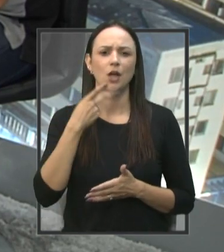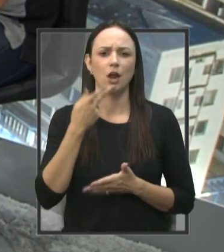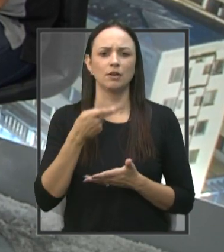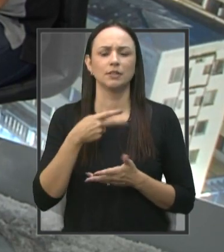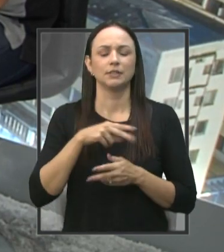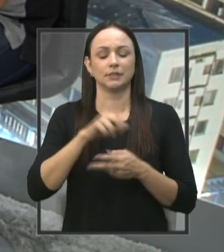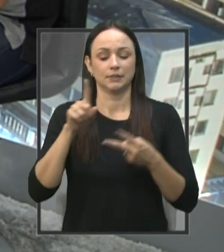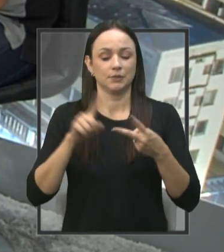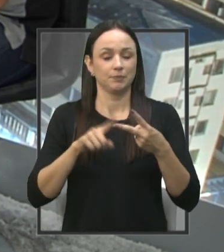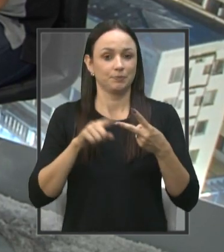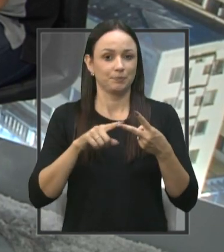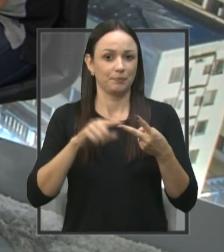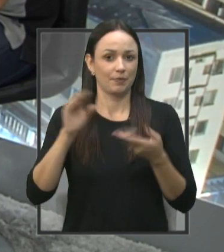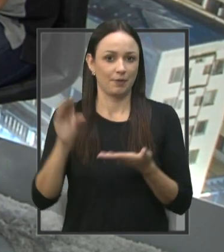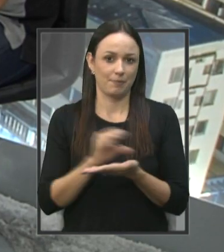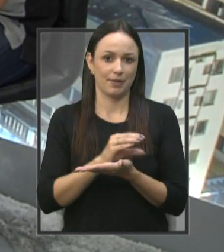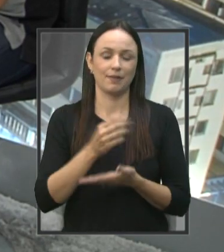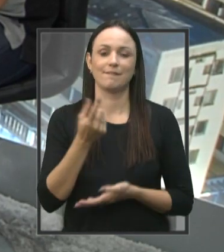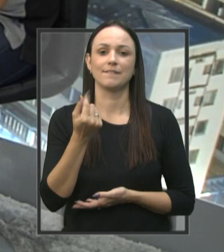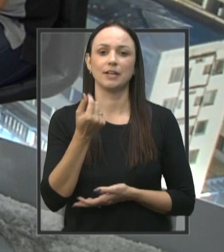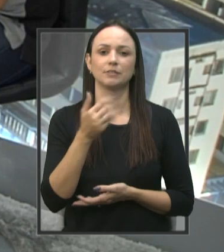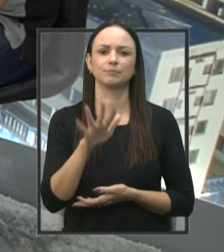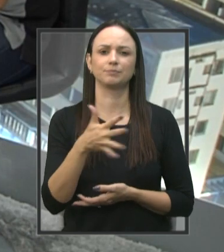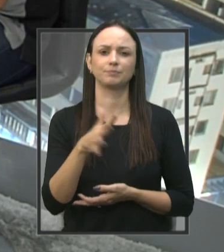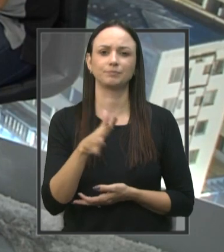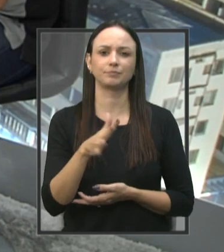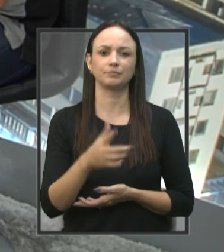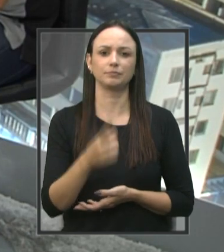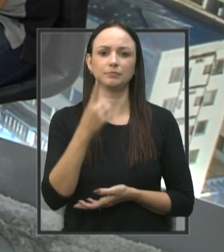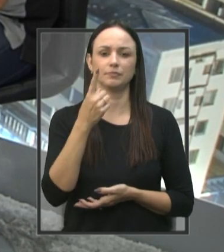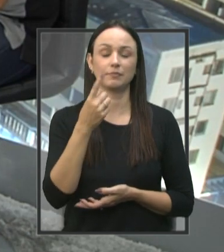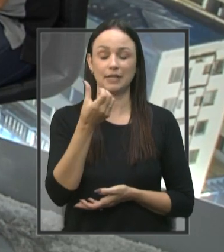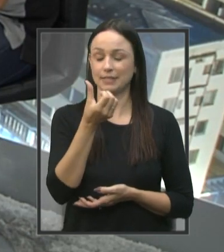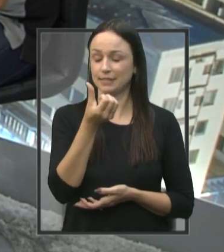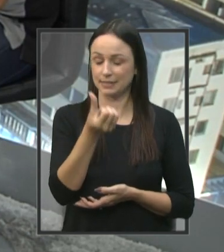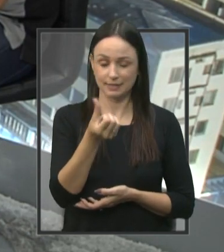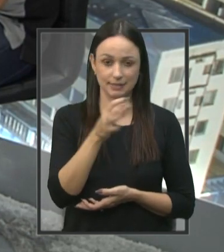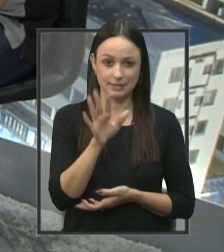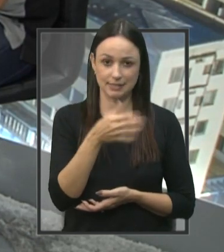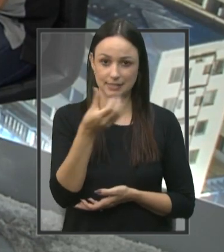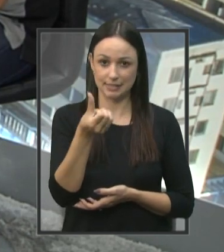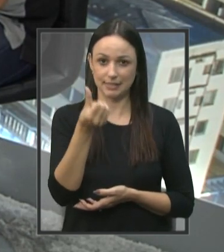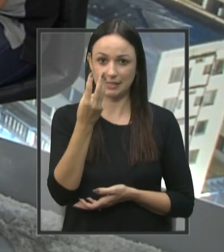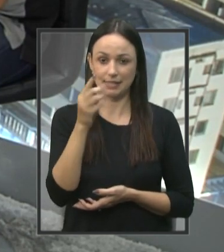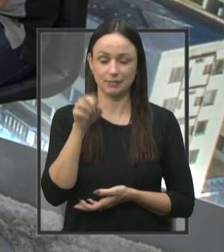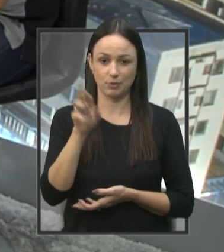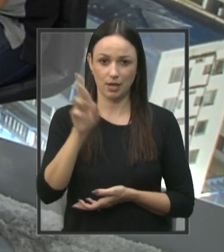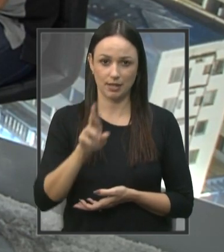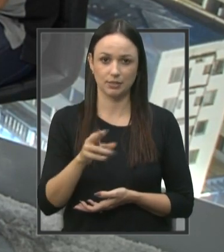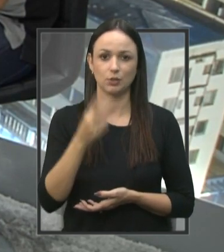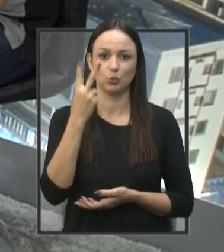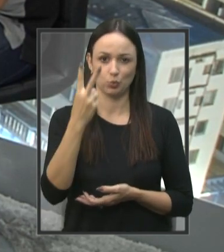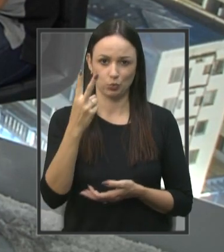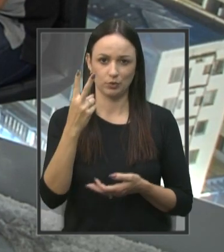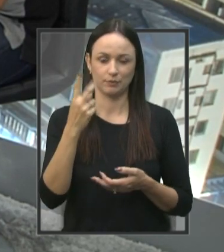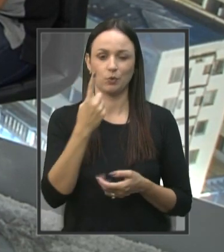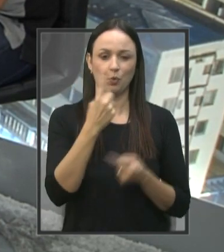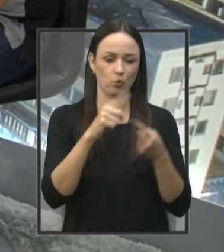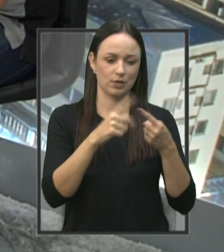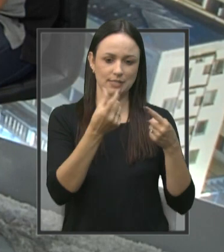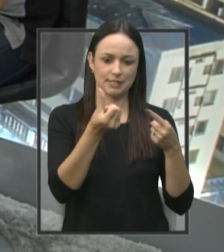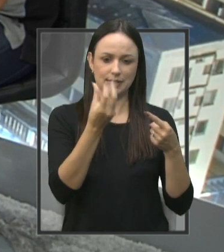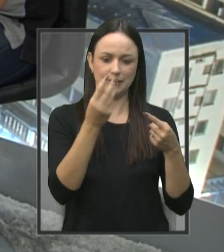também sobre a segunda emenda do senhor, no valor aí aproximado de R$63 mil, que na verdade são duas emendas, né?